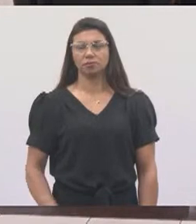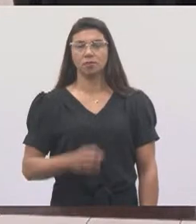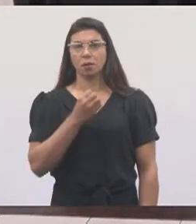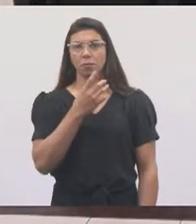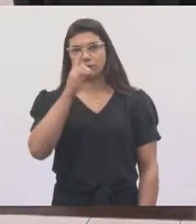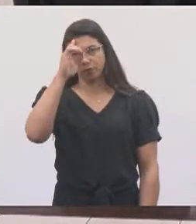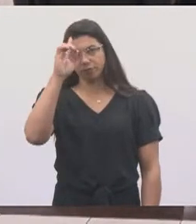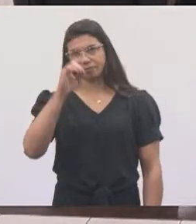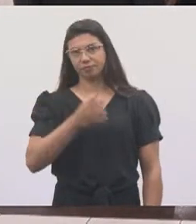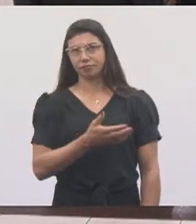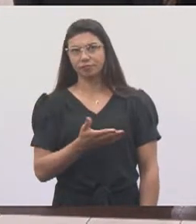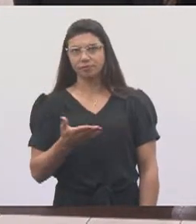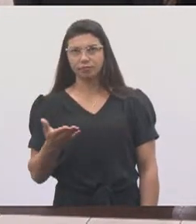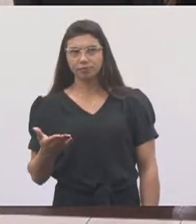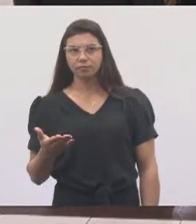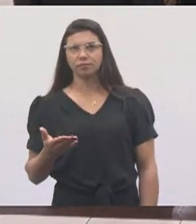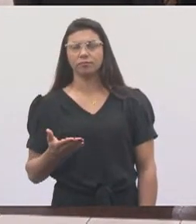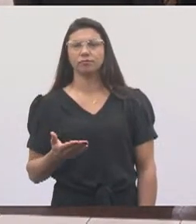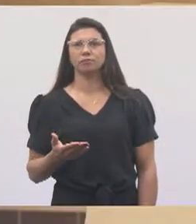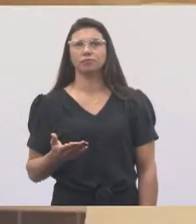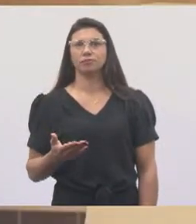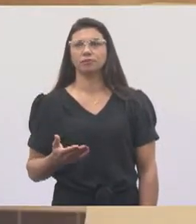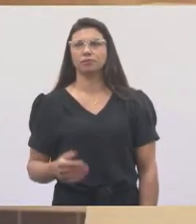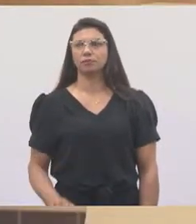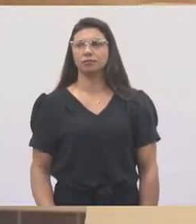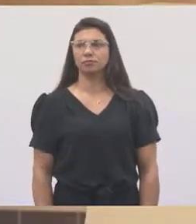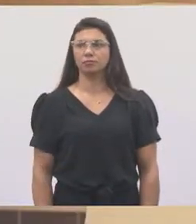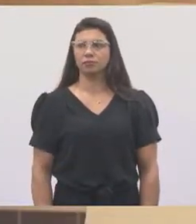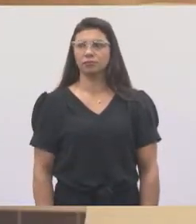Bom dia a todos.